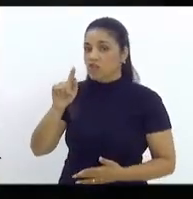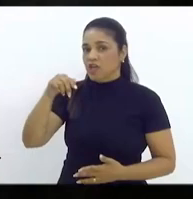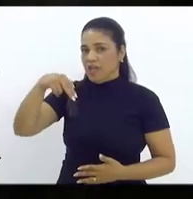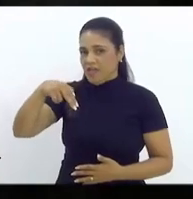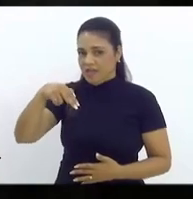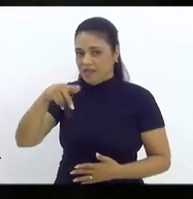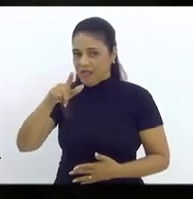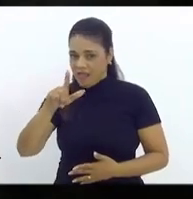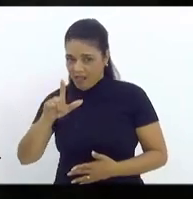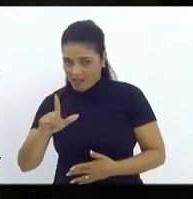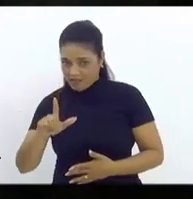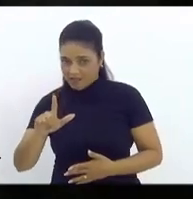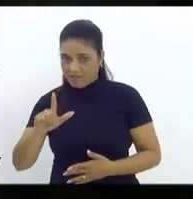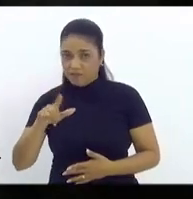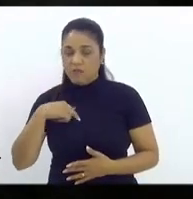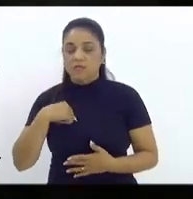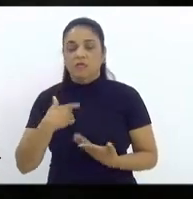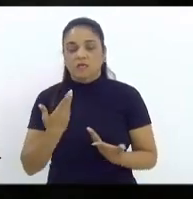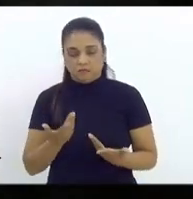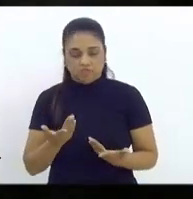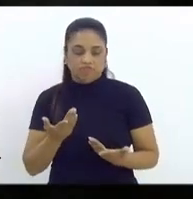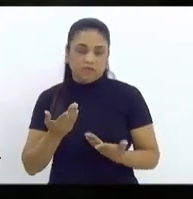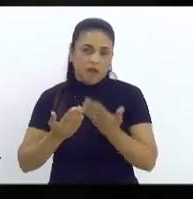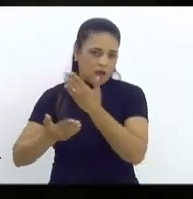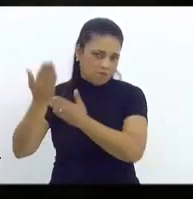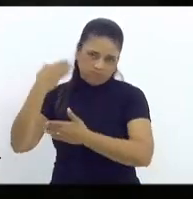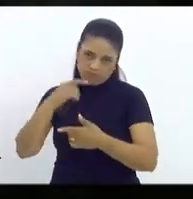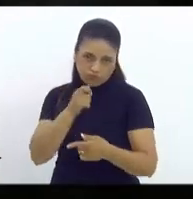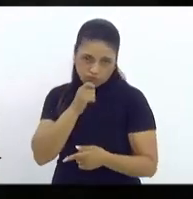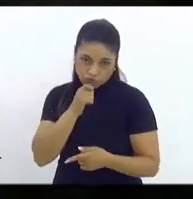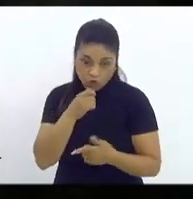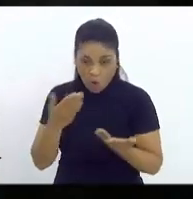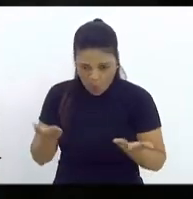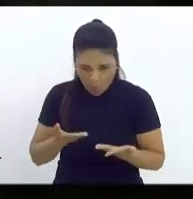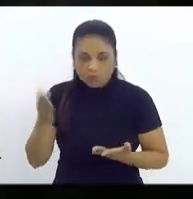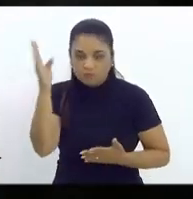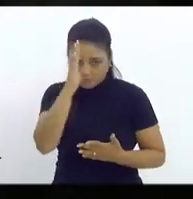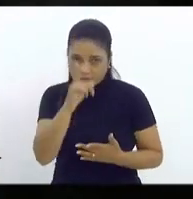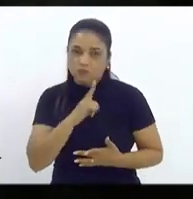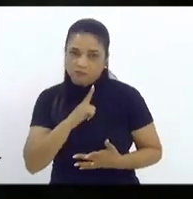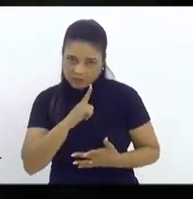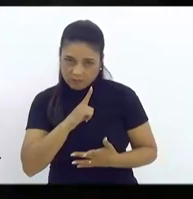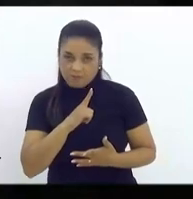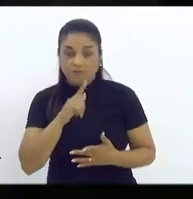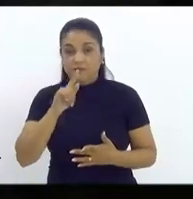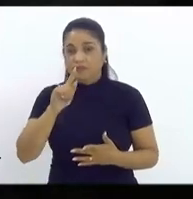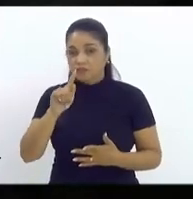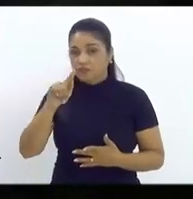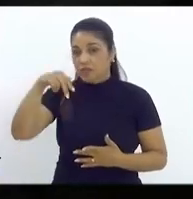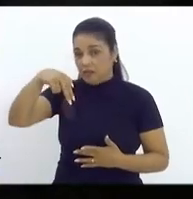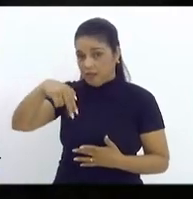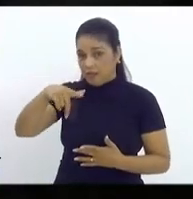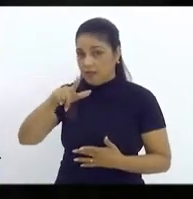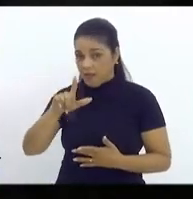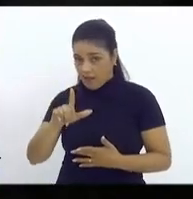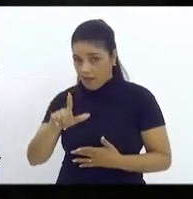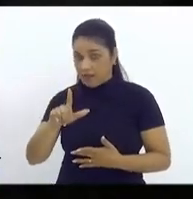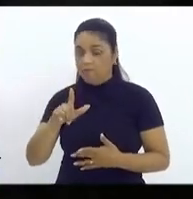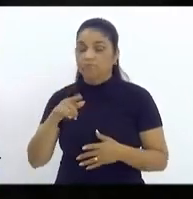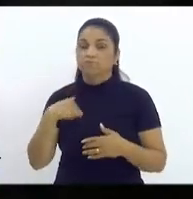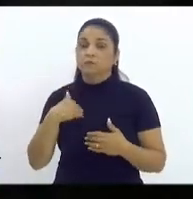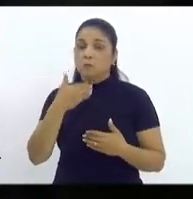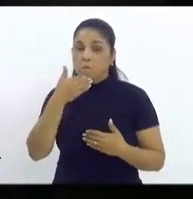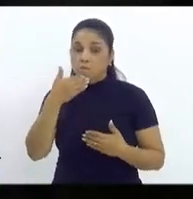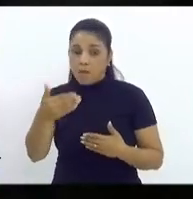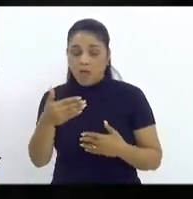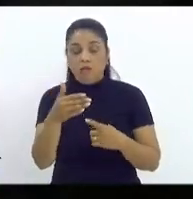que se chama pequena demanda. E seriam hoje numa geração de demanda, seria utilizado esse sistema,